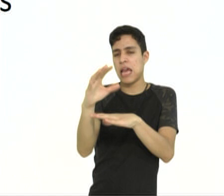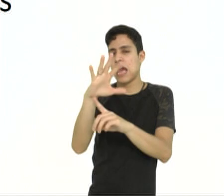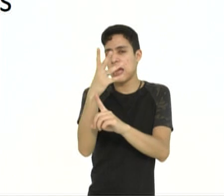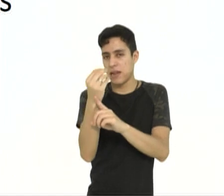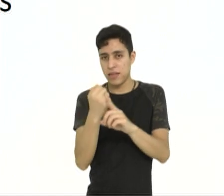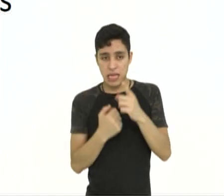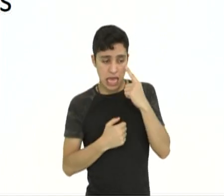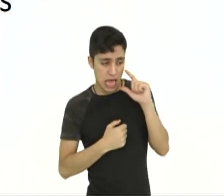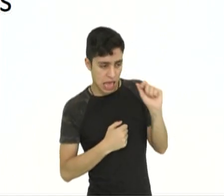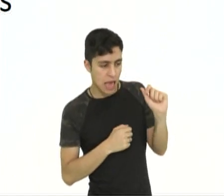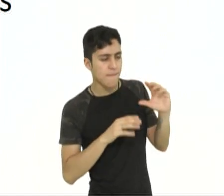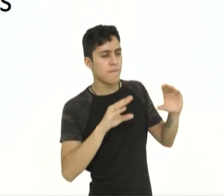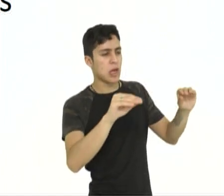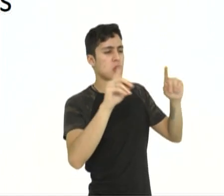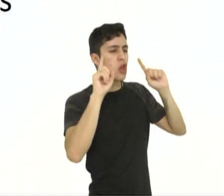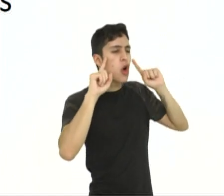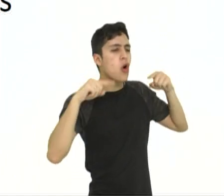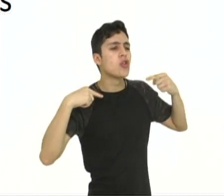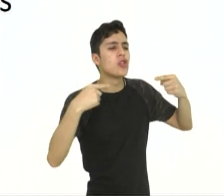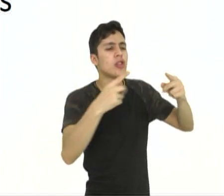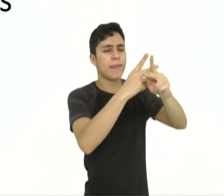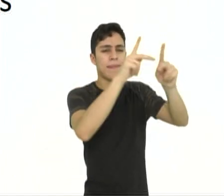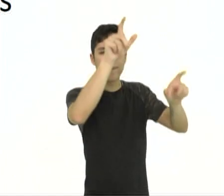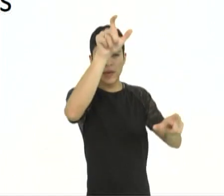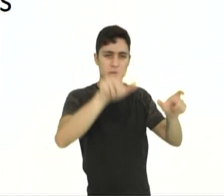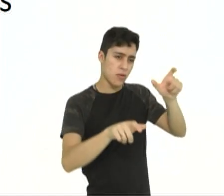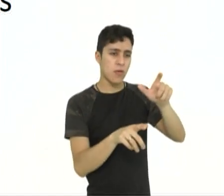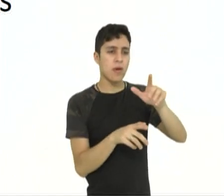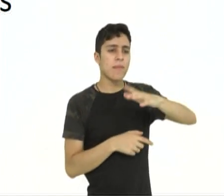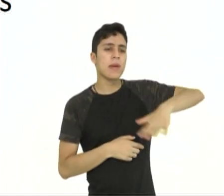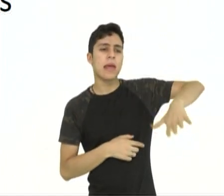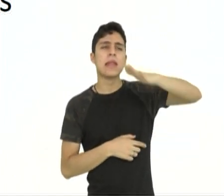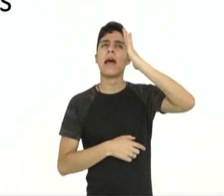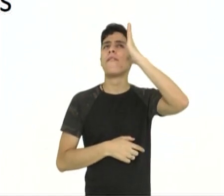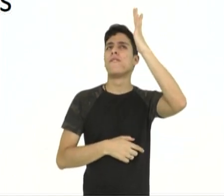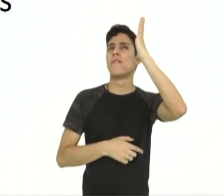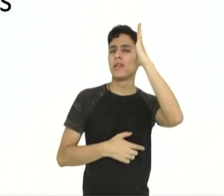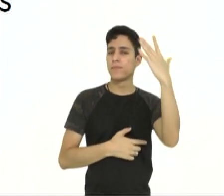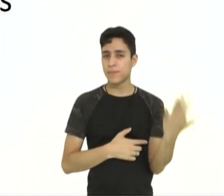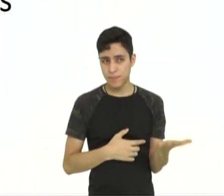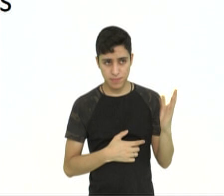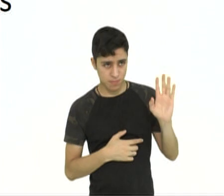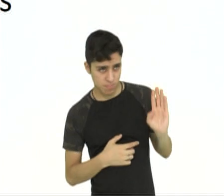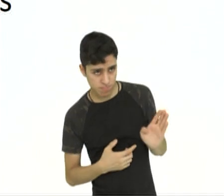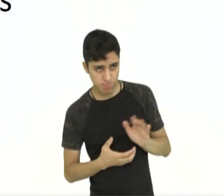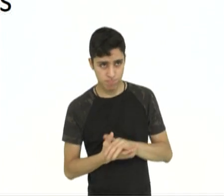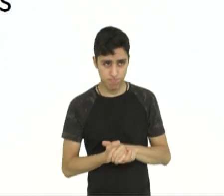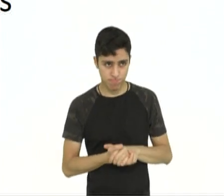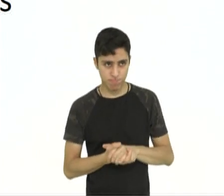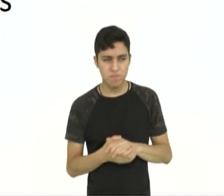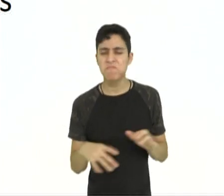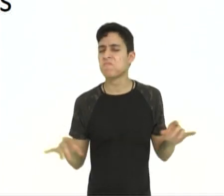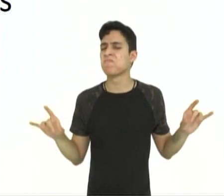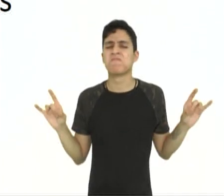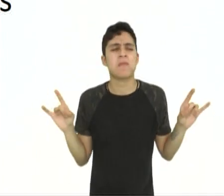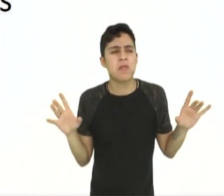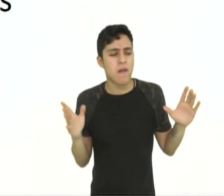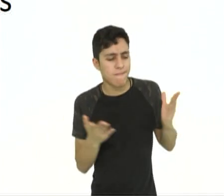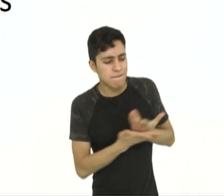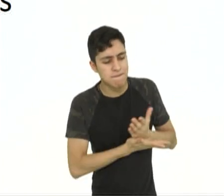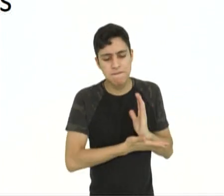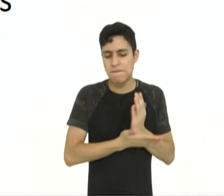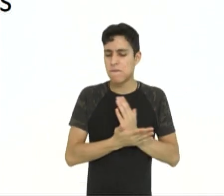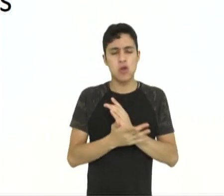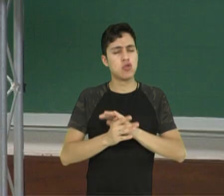interferir no cotidiano dos indivíduos, levar a refletir. Ou letra B, somente incomodar e